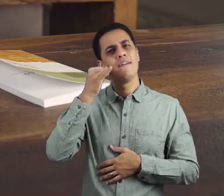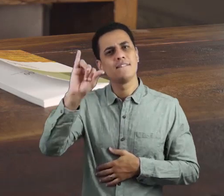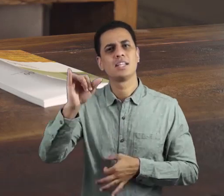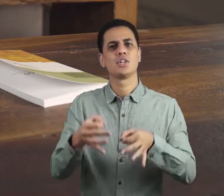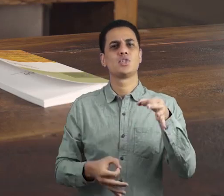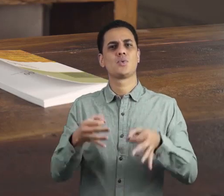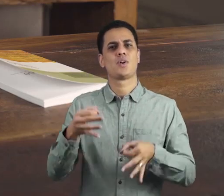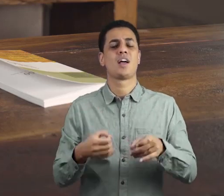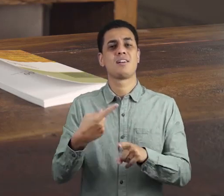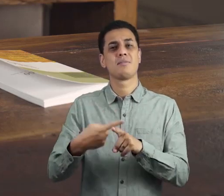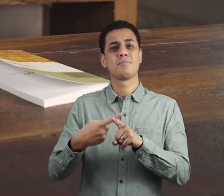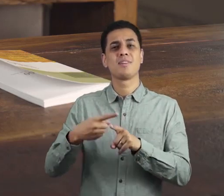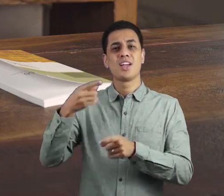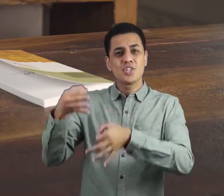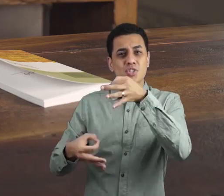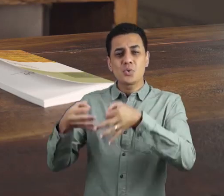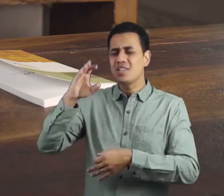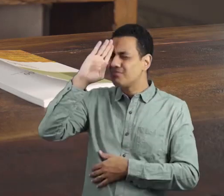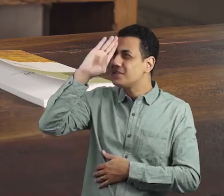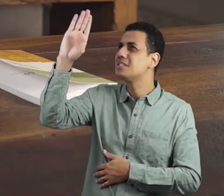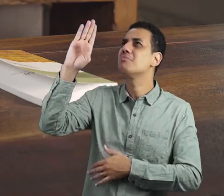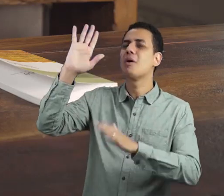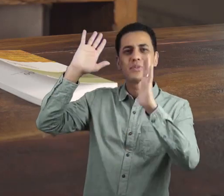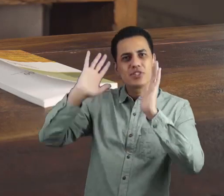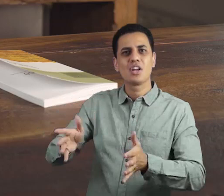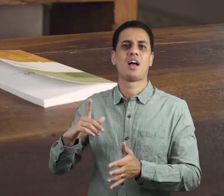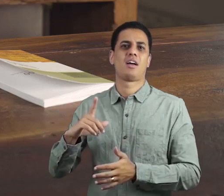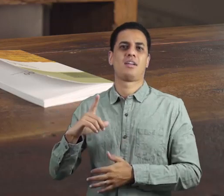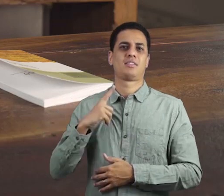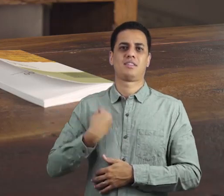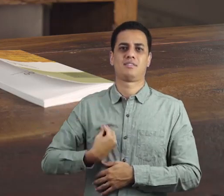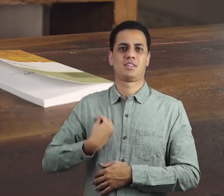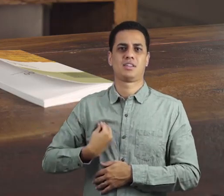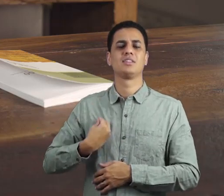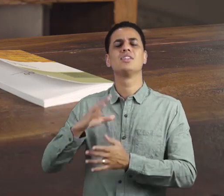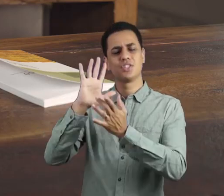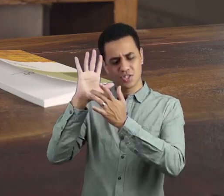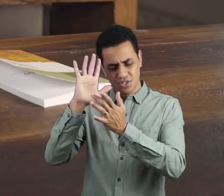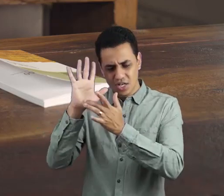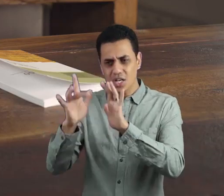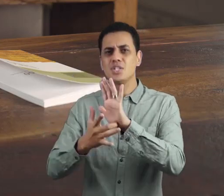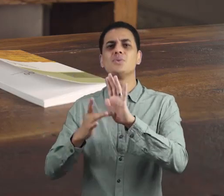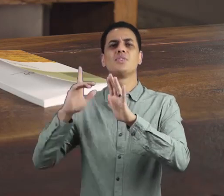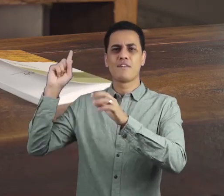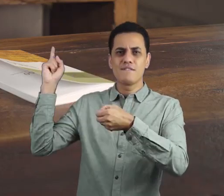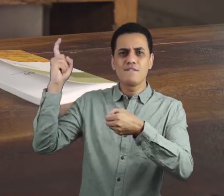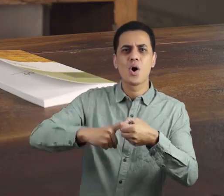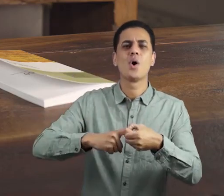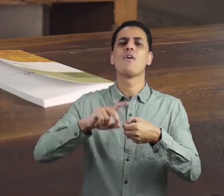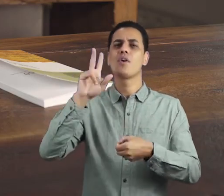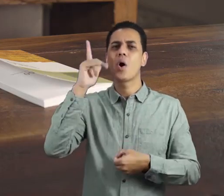seguinte, que é o versículo 11, ele vai falar sobre a importância da perseverança. O que fazer? Ore, creia que